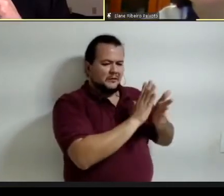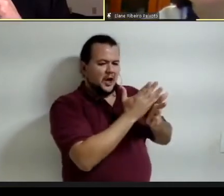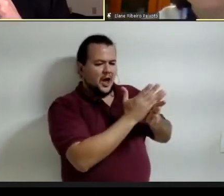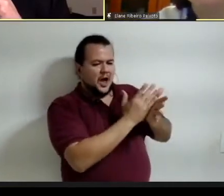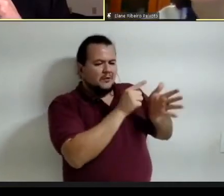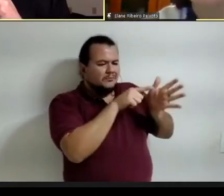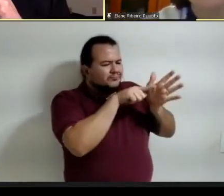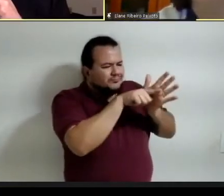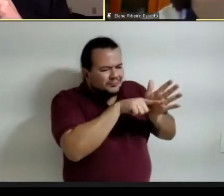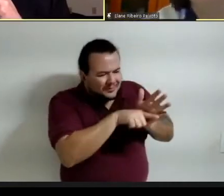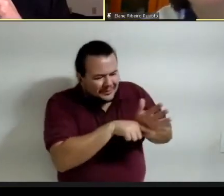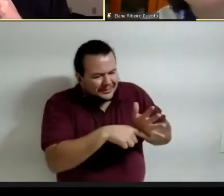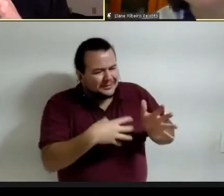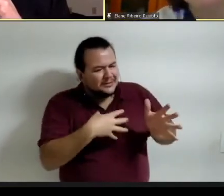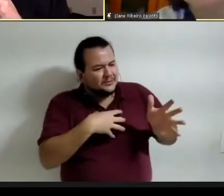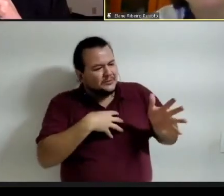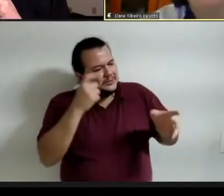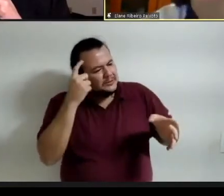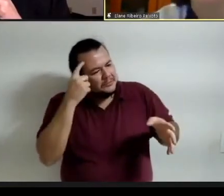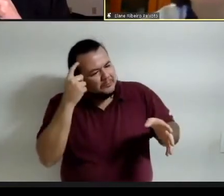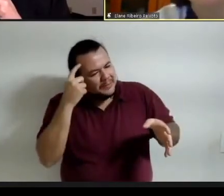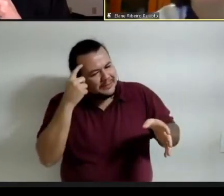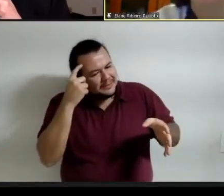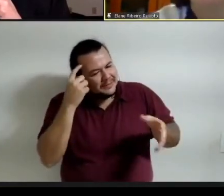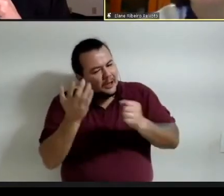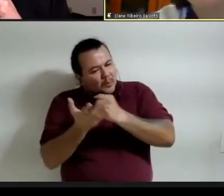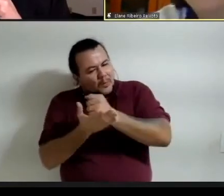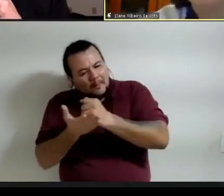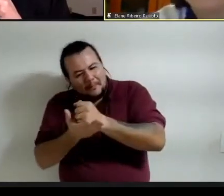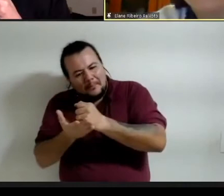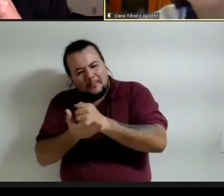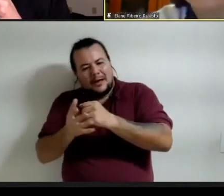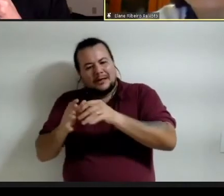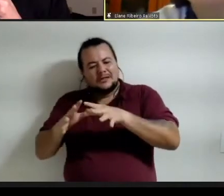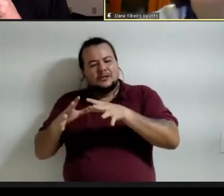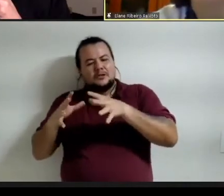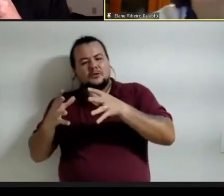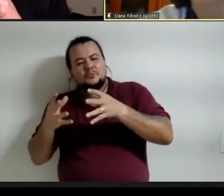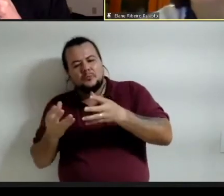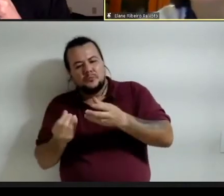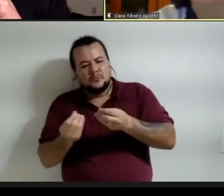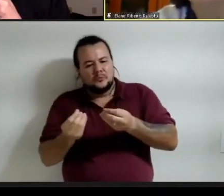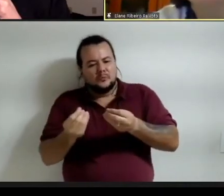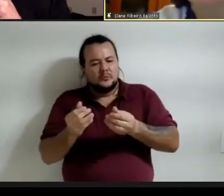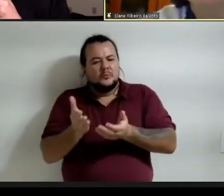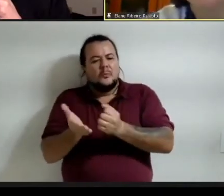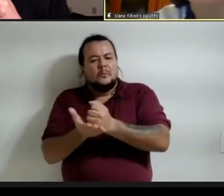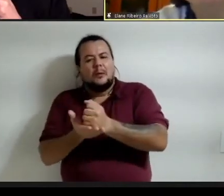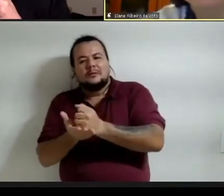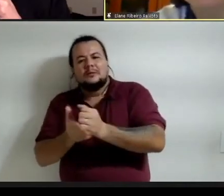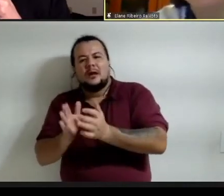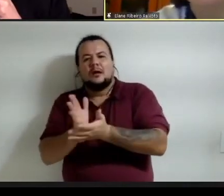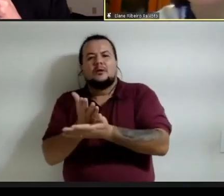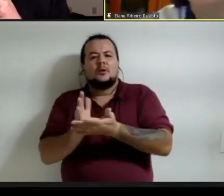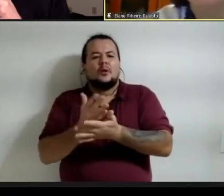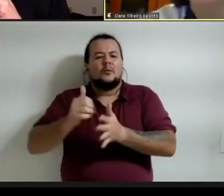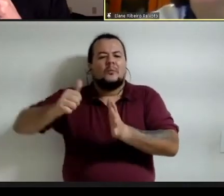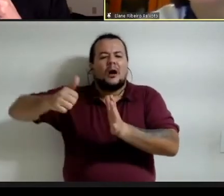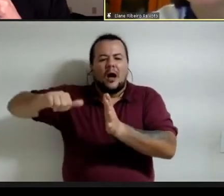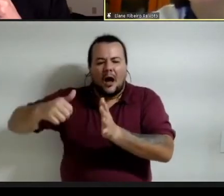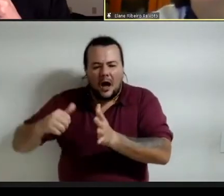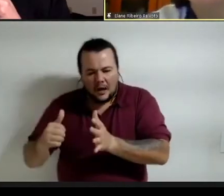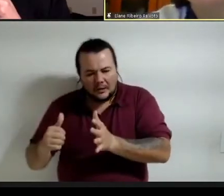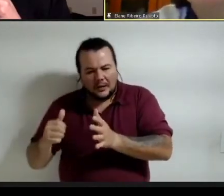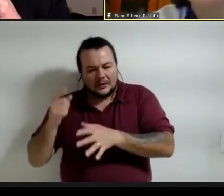de pensar o conceito de mundo através de algum análogo no interior do pensamento ameríndio